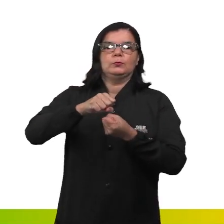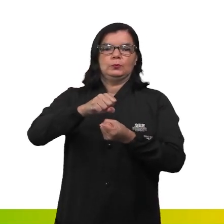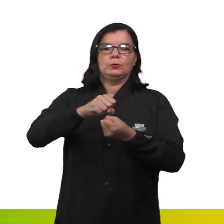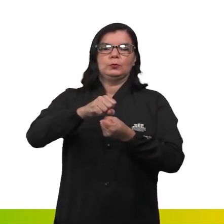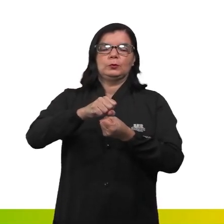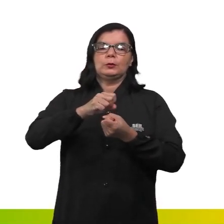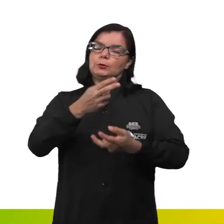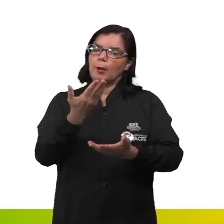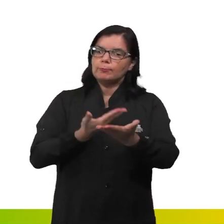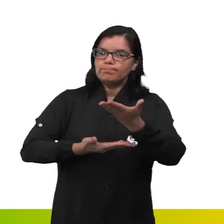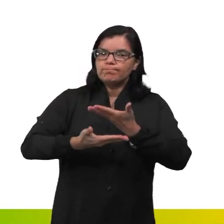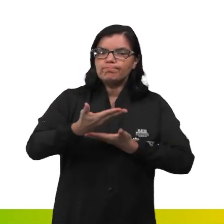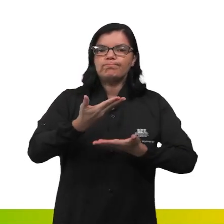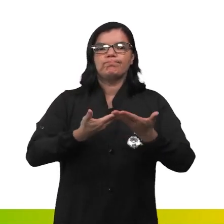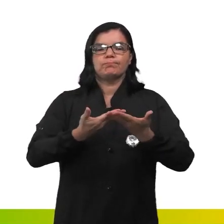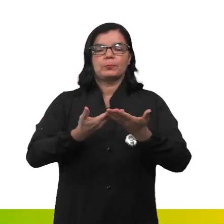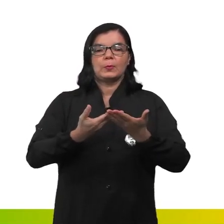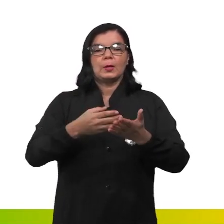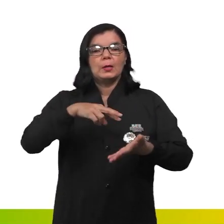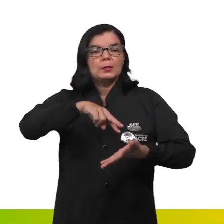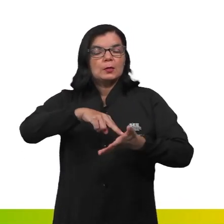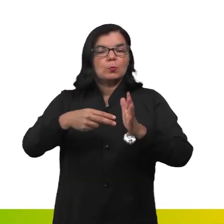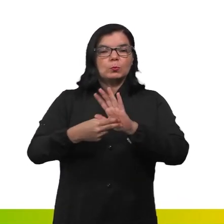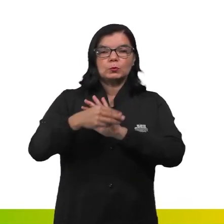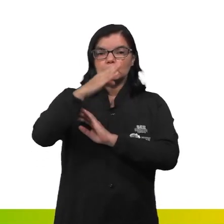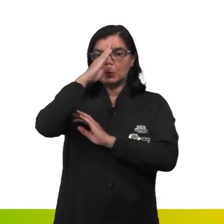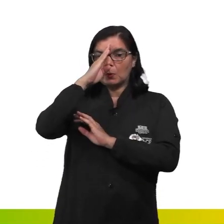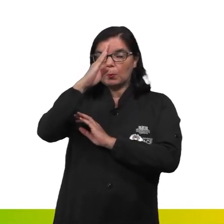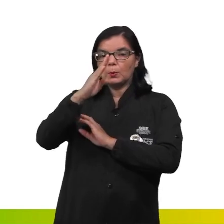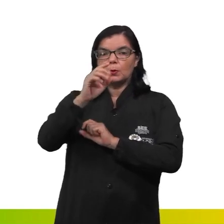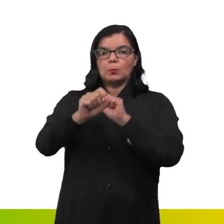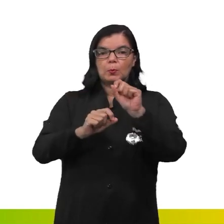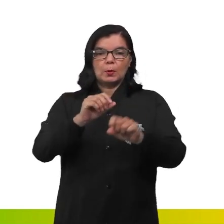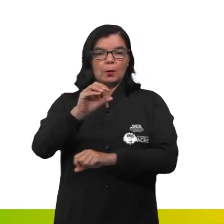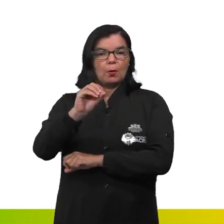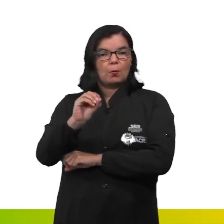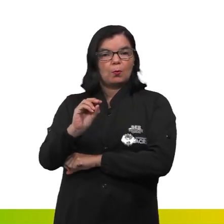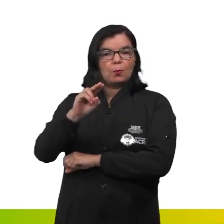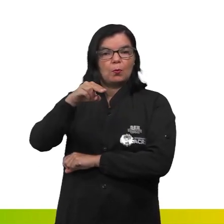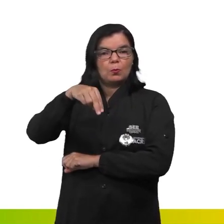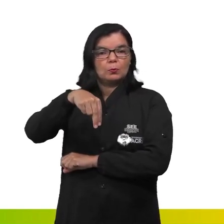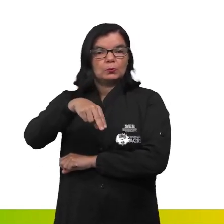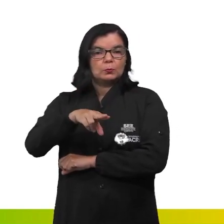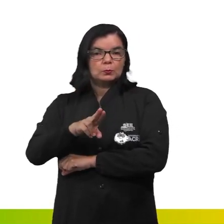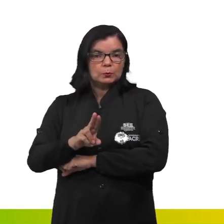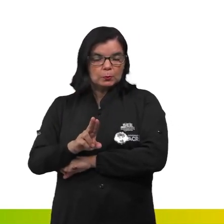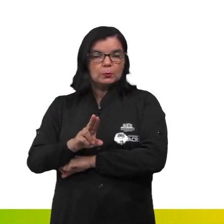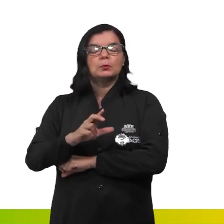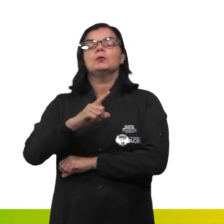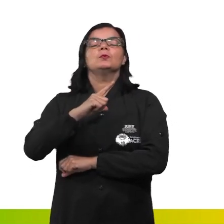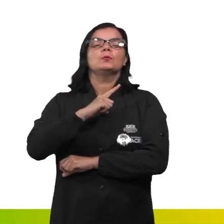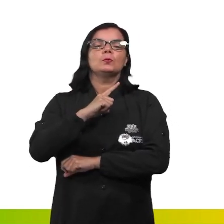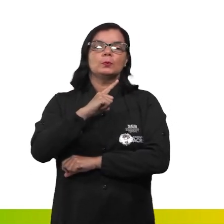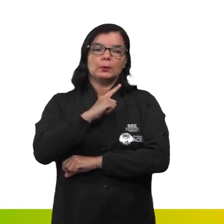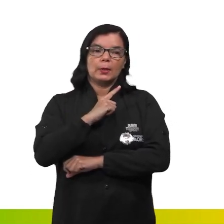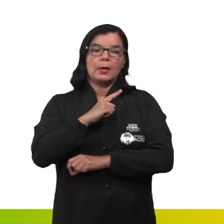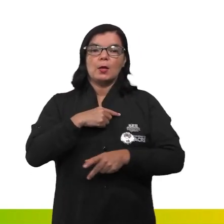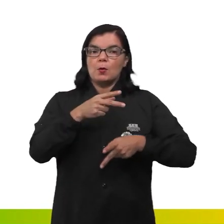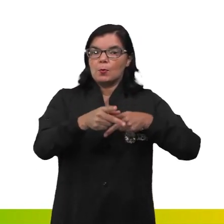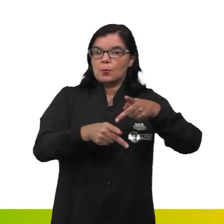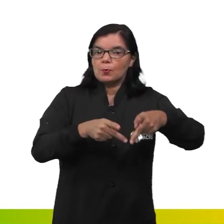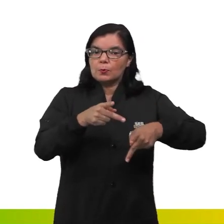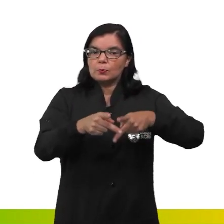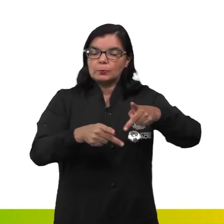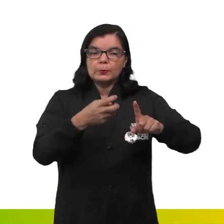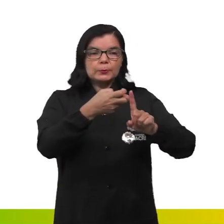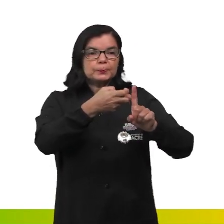indissociável. E isso é regido principalmente pela ONU, aonde ela estabelece que os povos